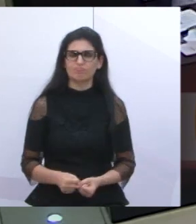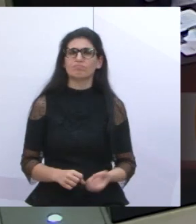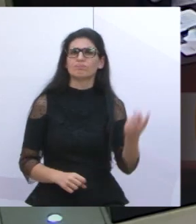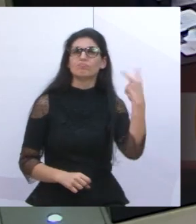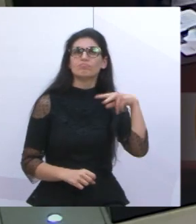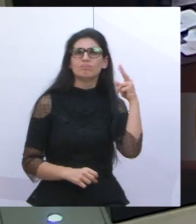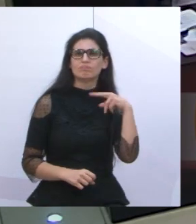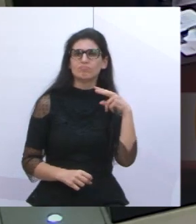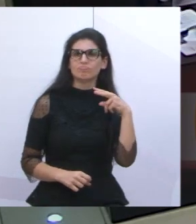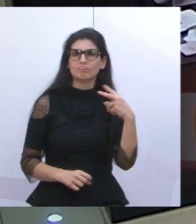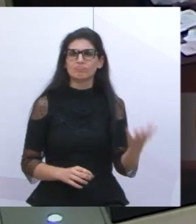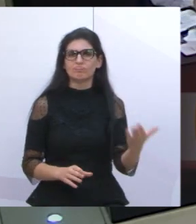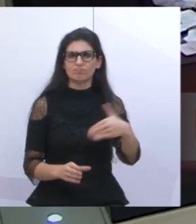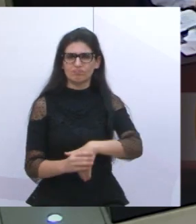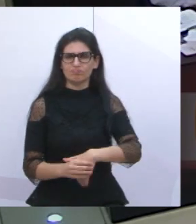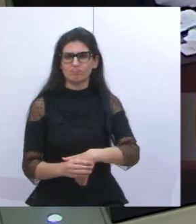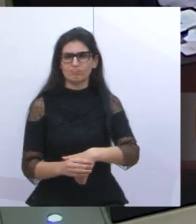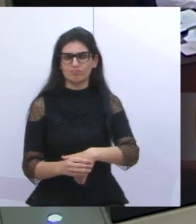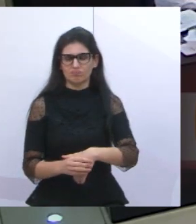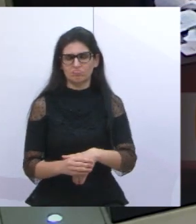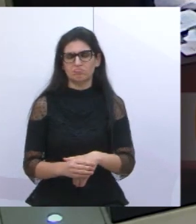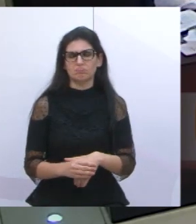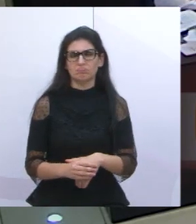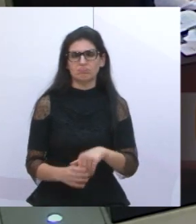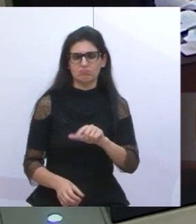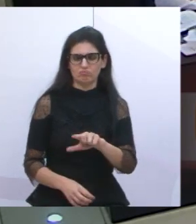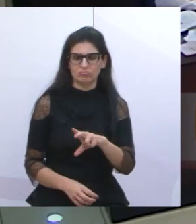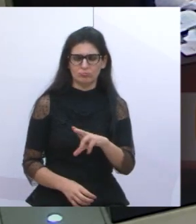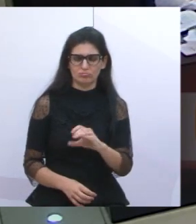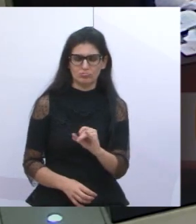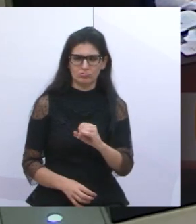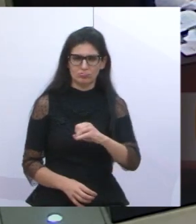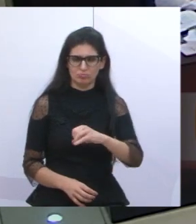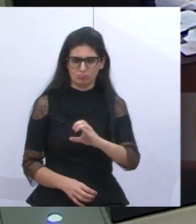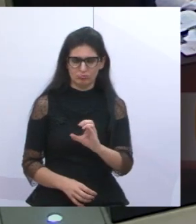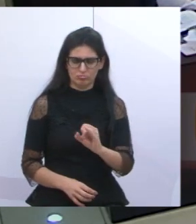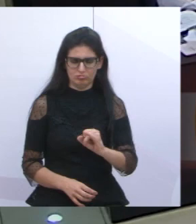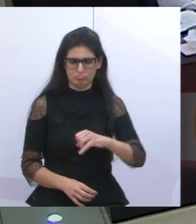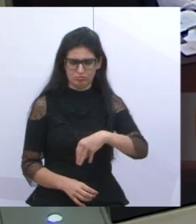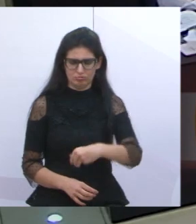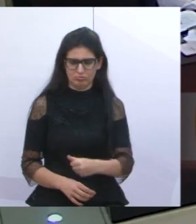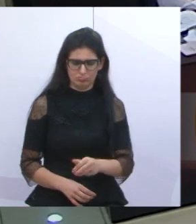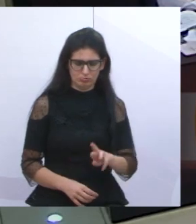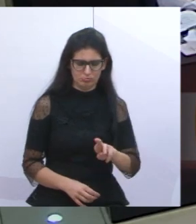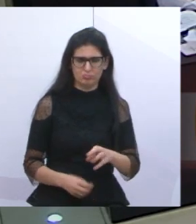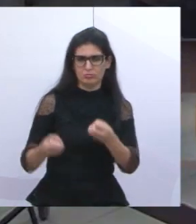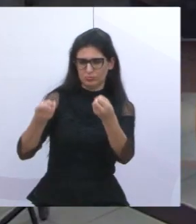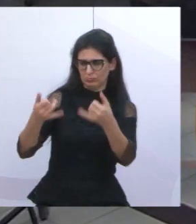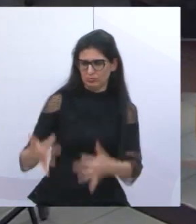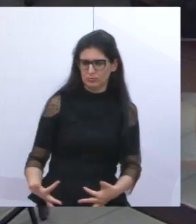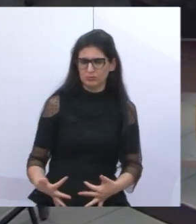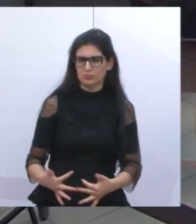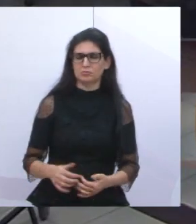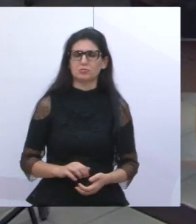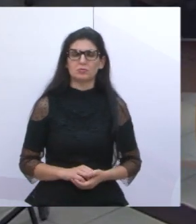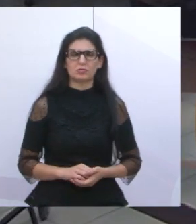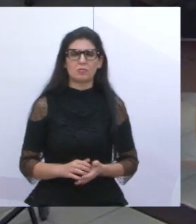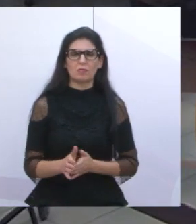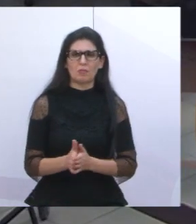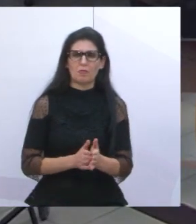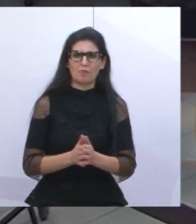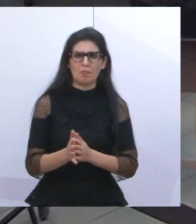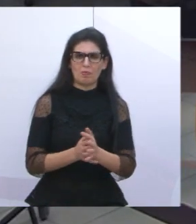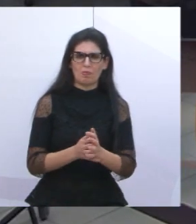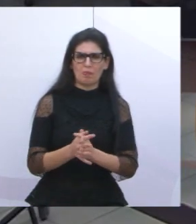Como vota a vereadora Lucimar Ponciano? reforçando a minha justificativa, cobrar